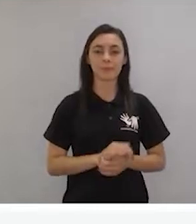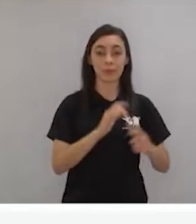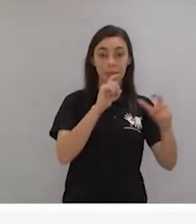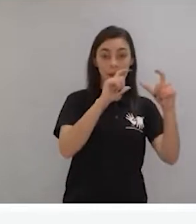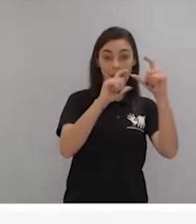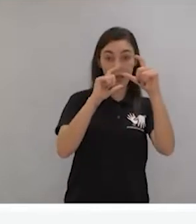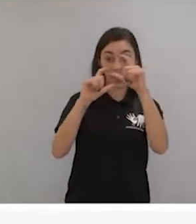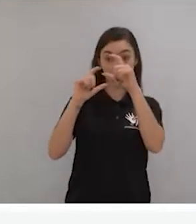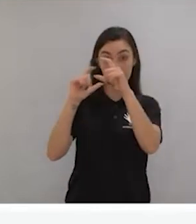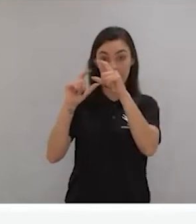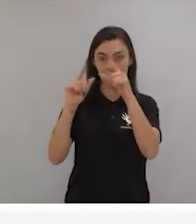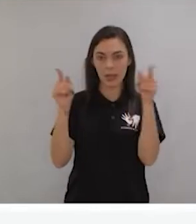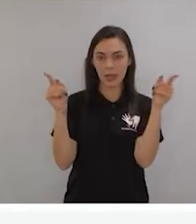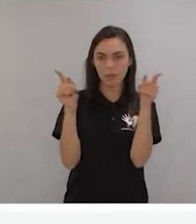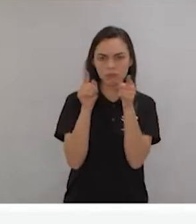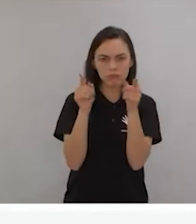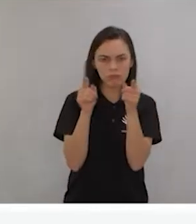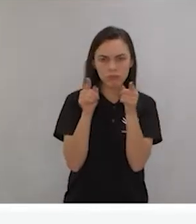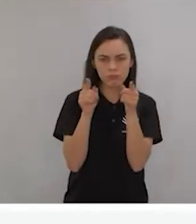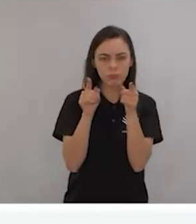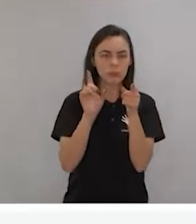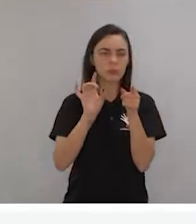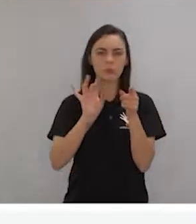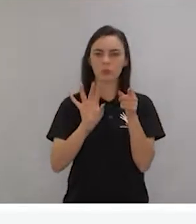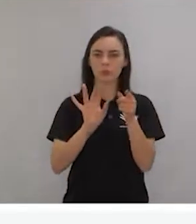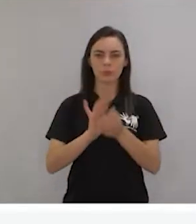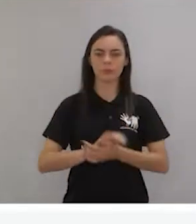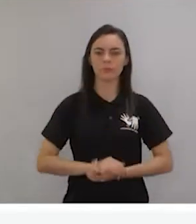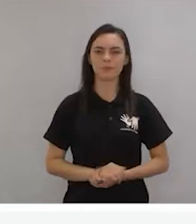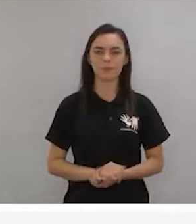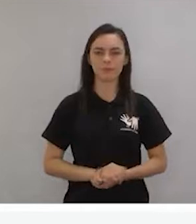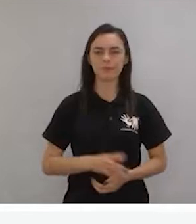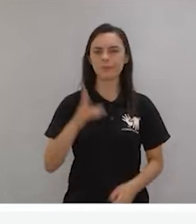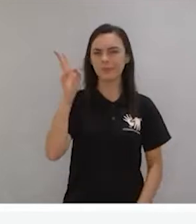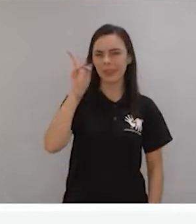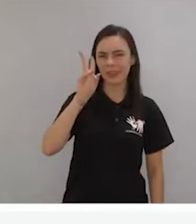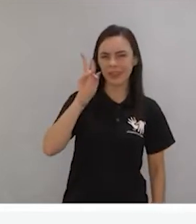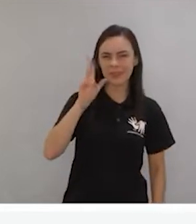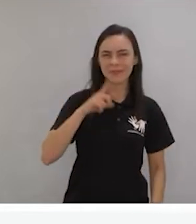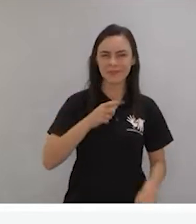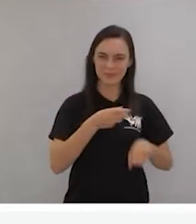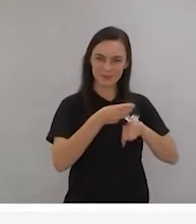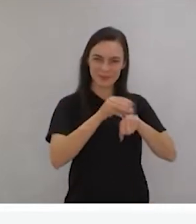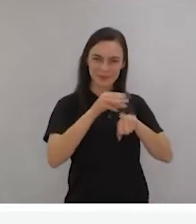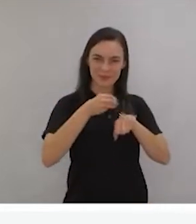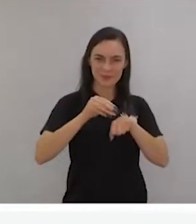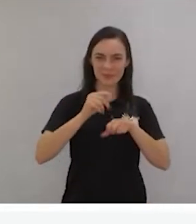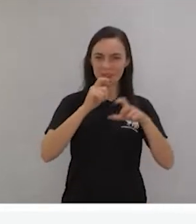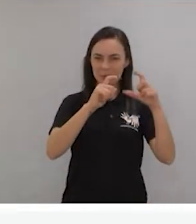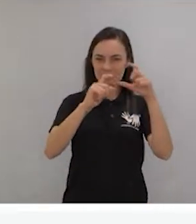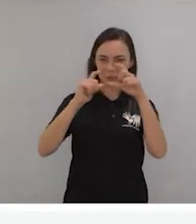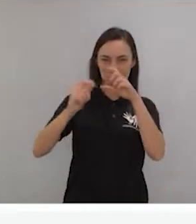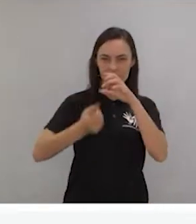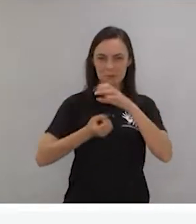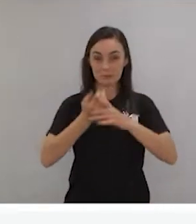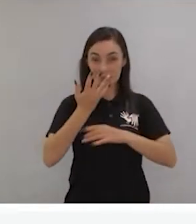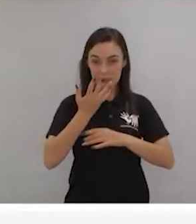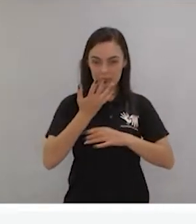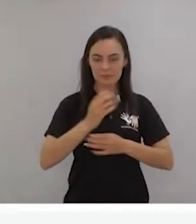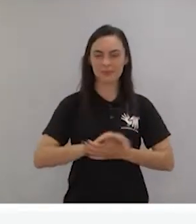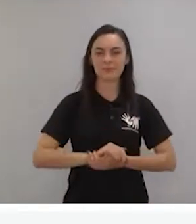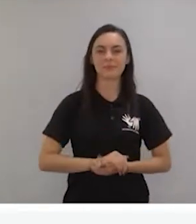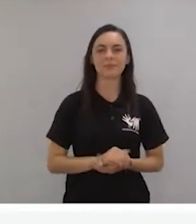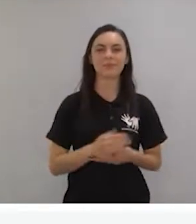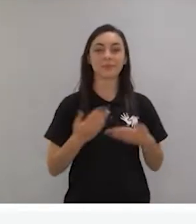fragmento de histórias em quadrinhos. Então, ele é um pedaço de uma história em quadrinho. Lembram lá que a nossa dica que ele saiu de dentro